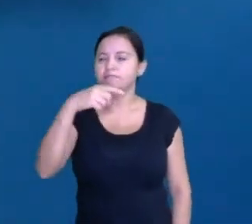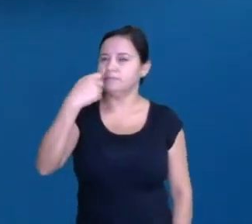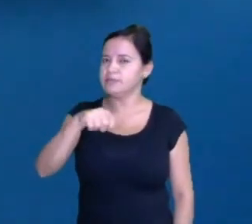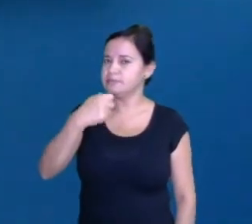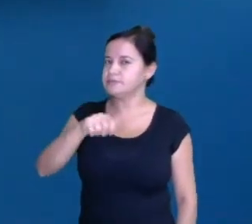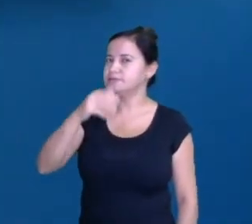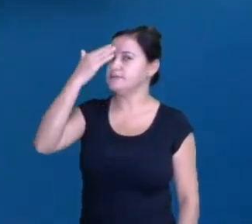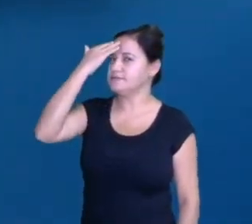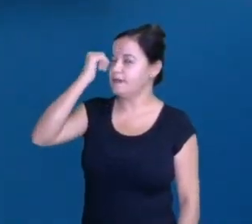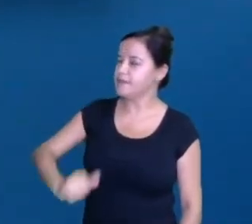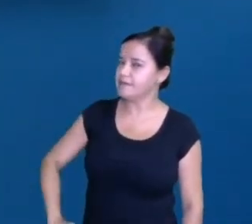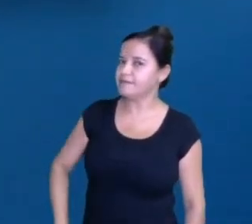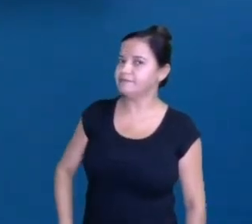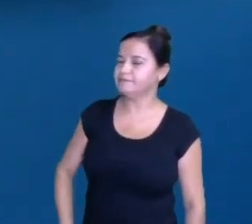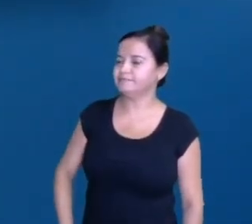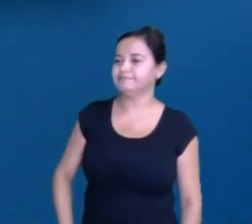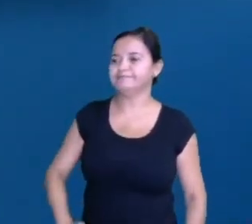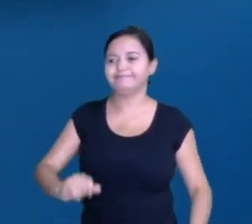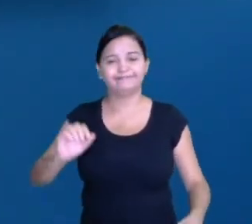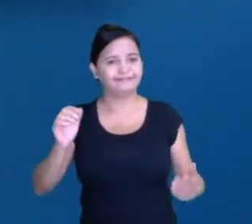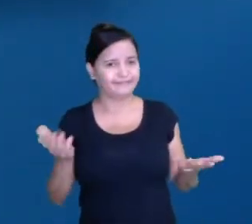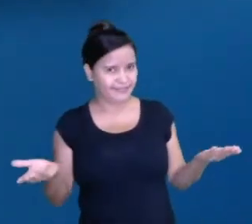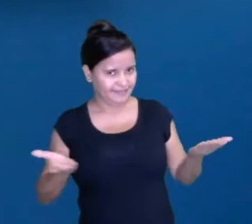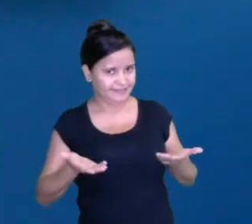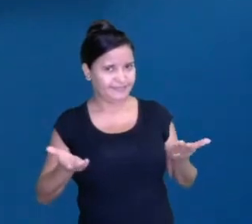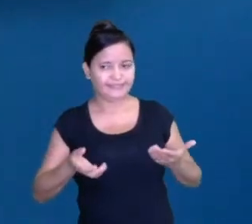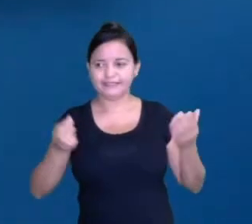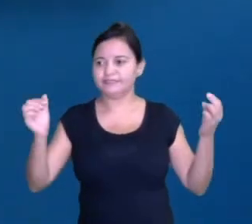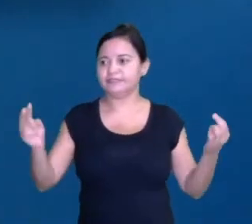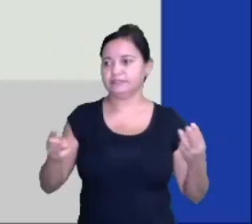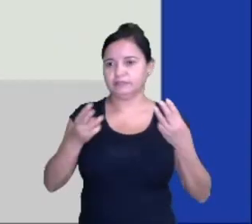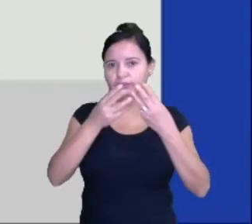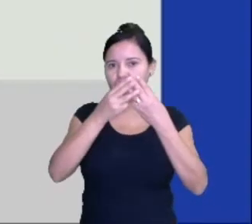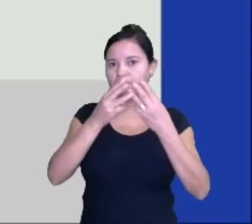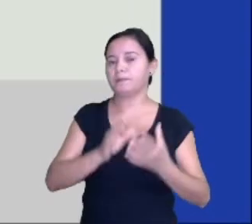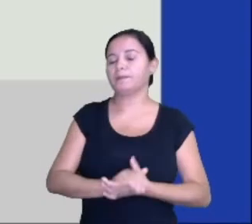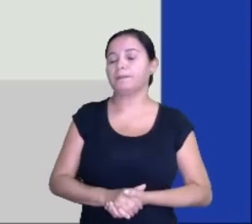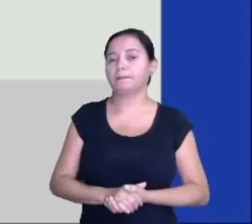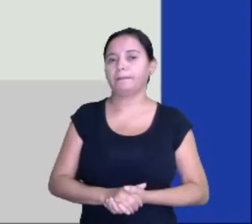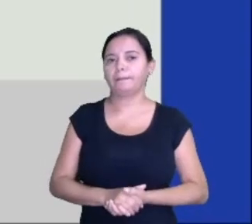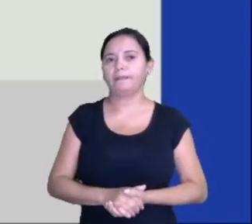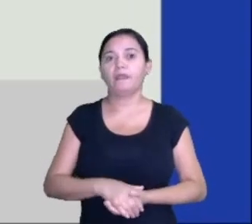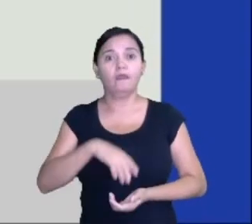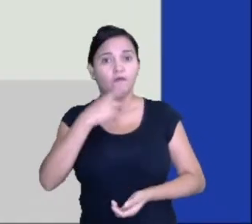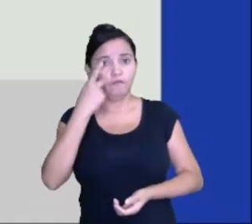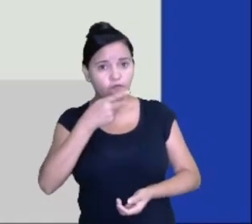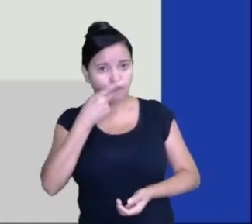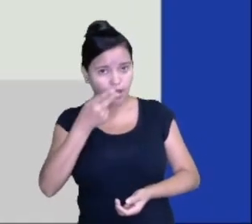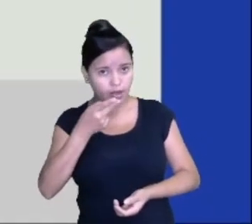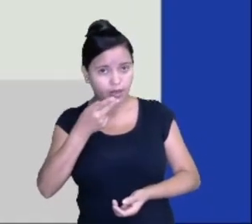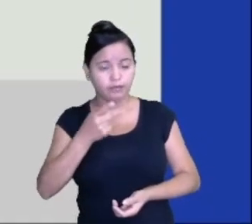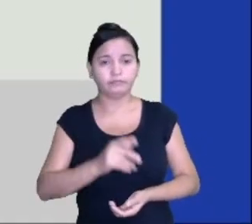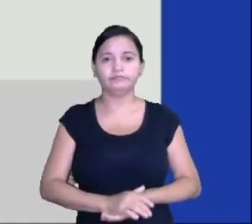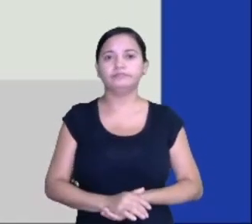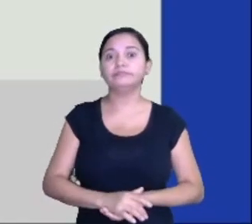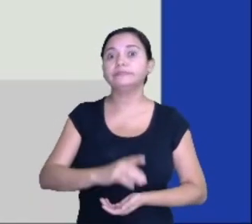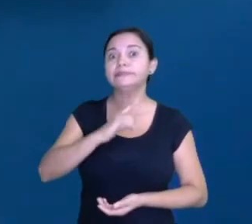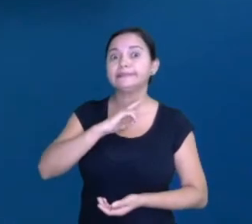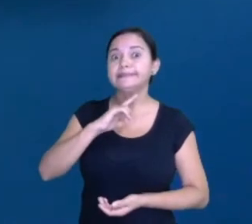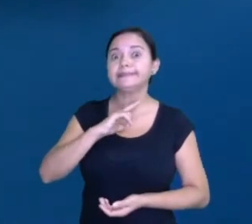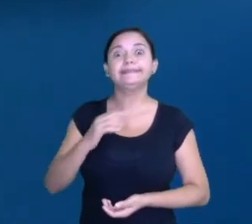você precisa saber. E aí, produção, por favor. Aí eu vou falar justamente de algo que tem uma